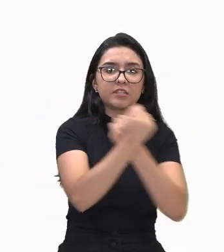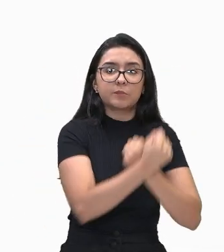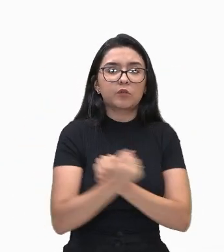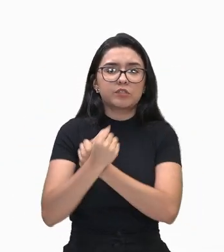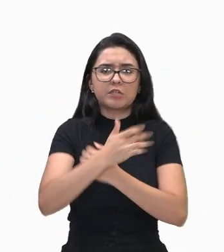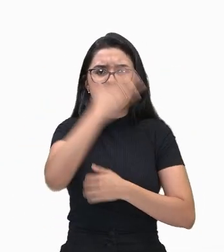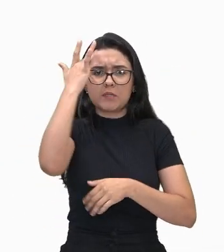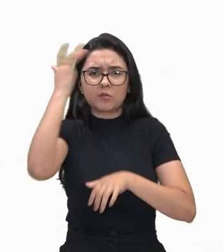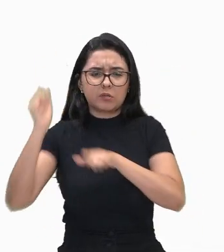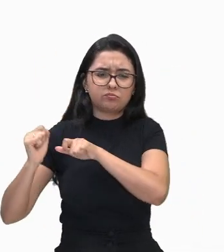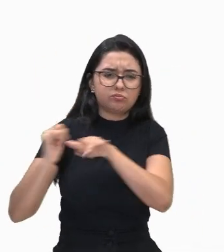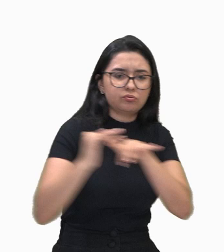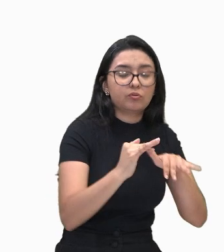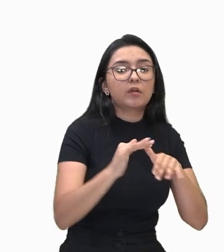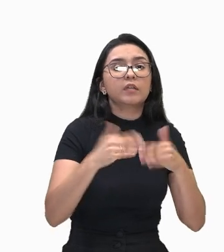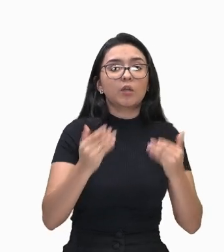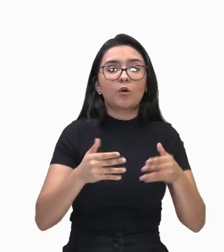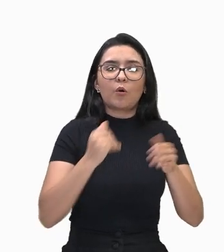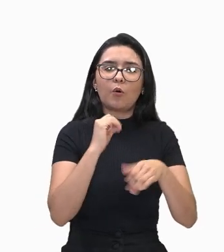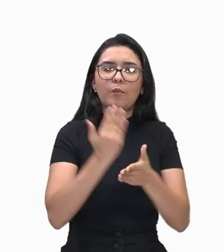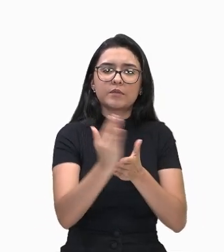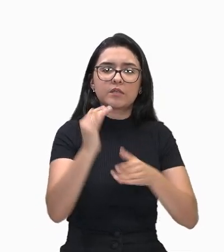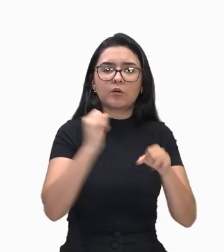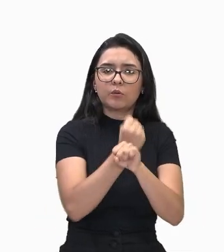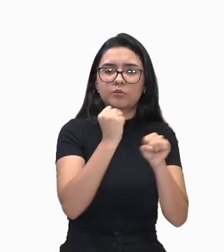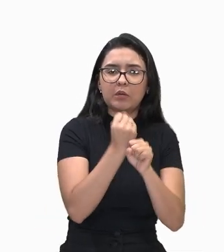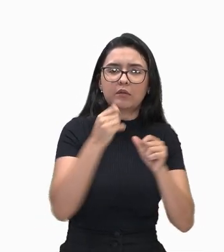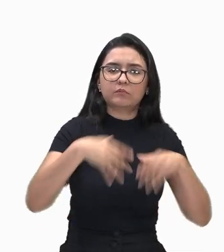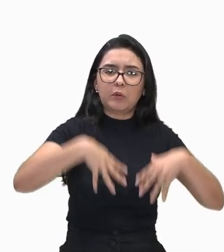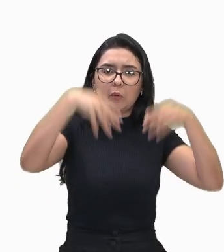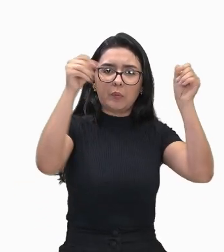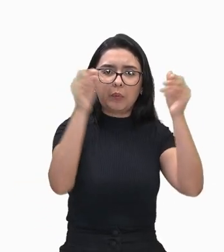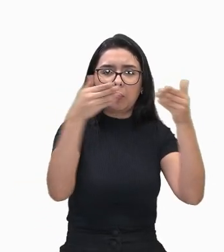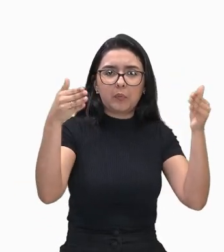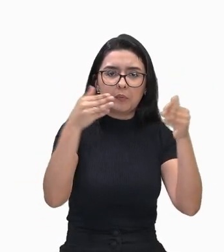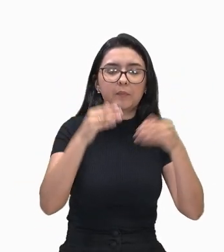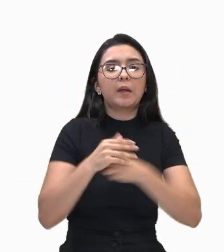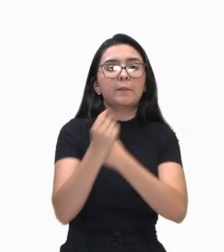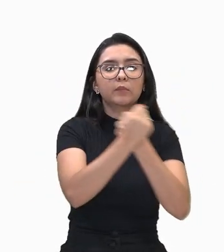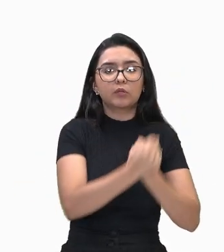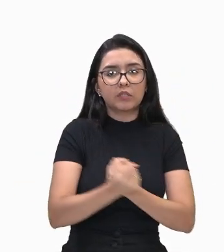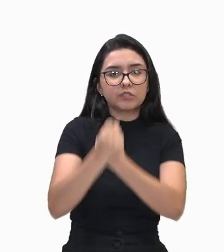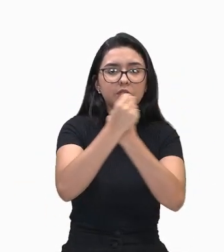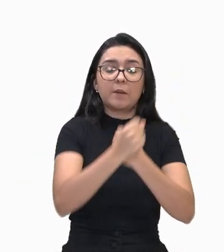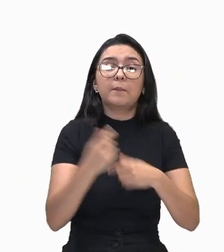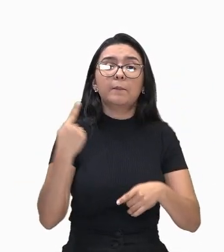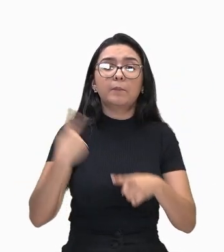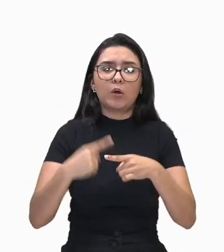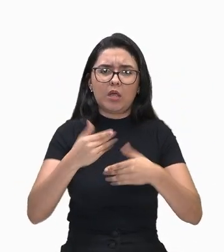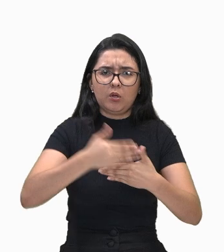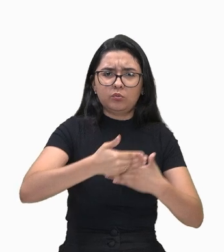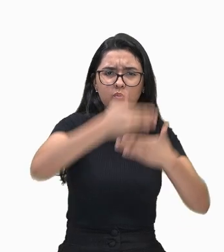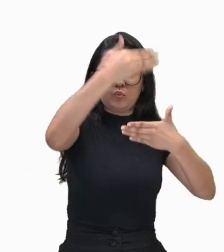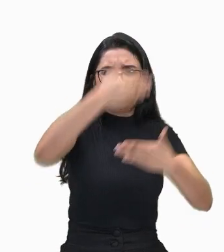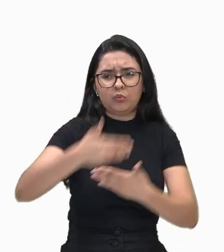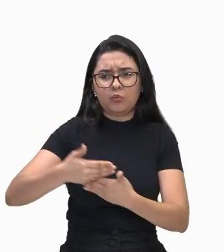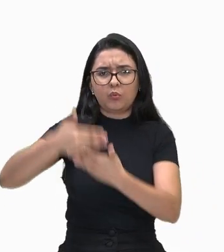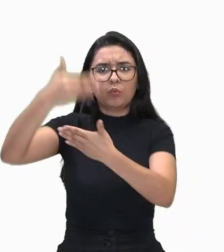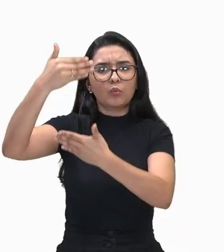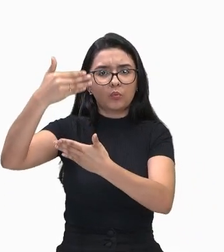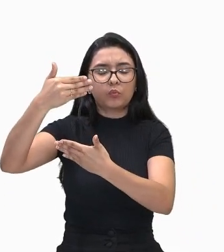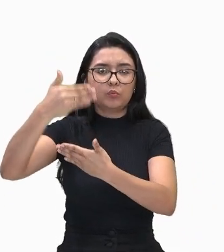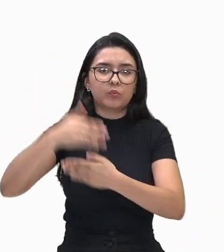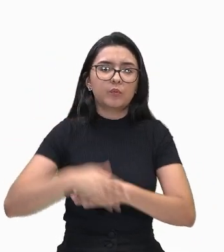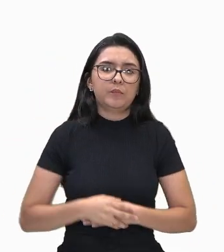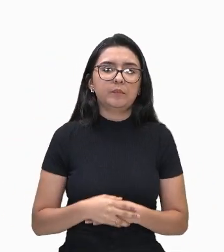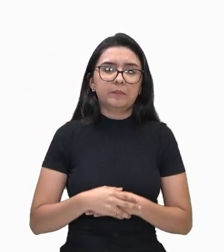invasões. Então, os castelos eram algo para uns muros muito grossos, né,